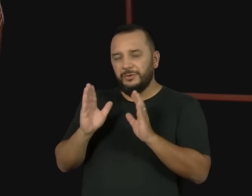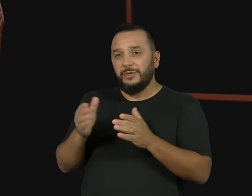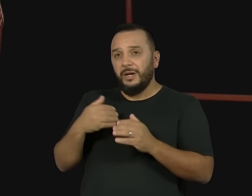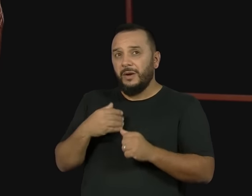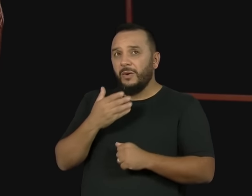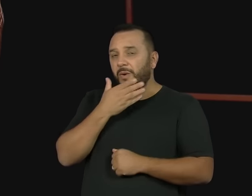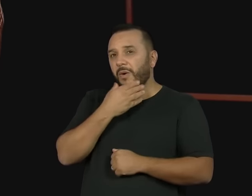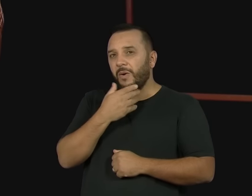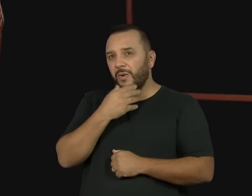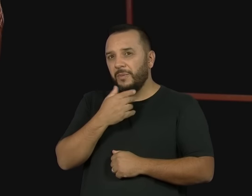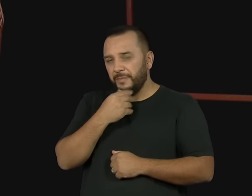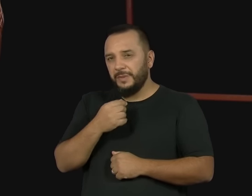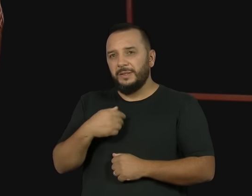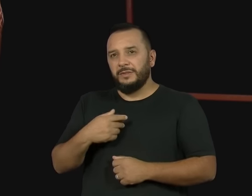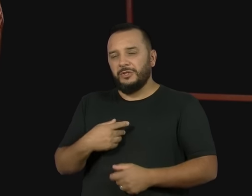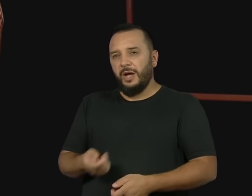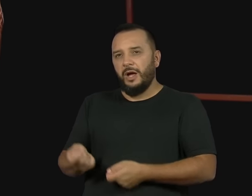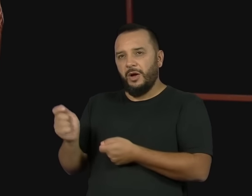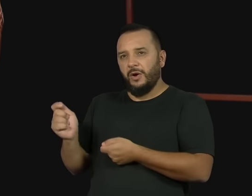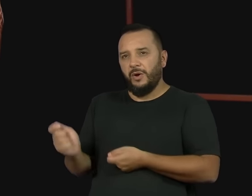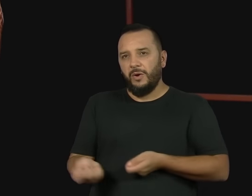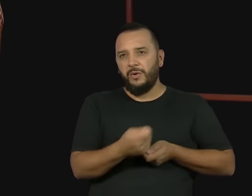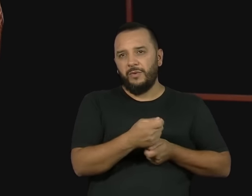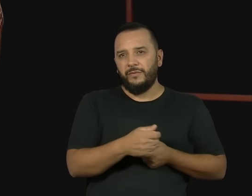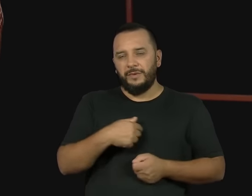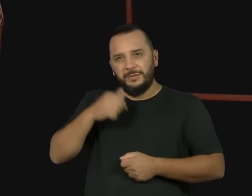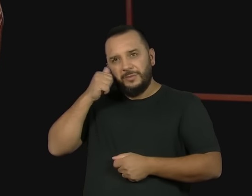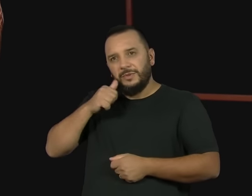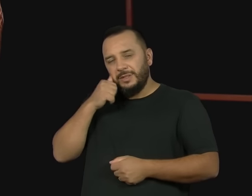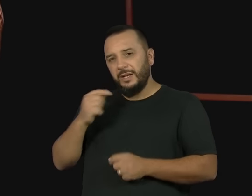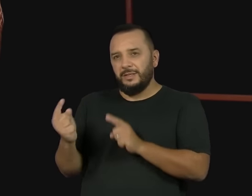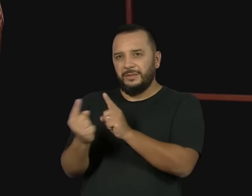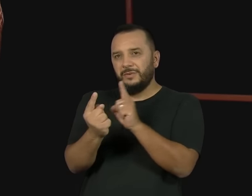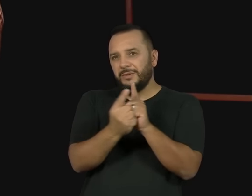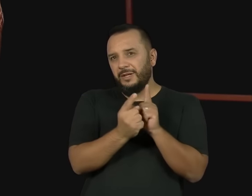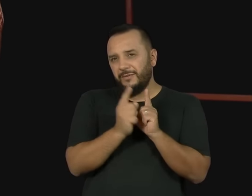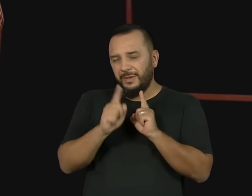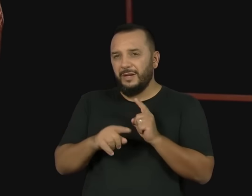homens, jogavam golfe, as mulheres se encontravam. Era um grupo, vai.